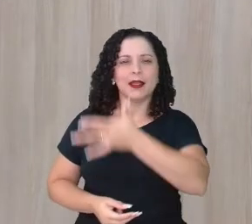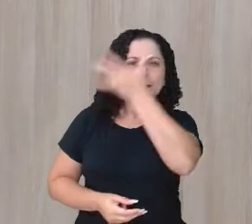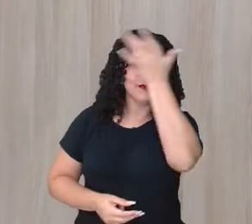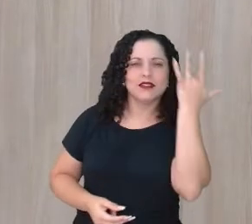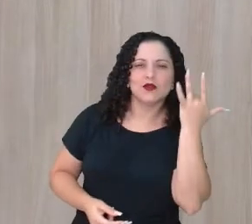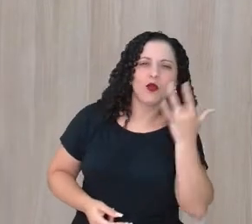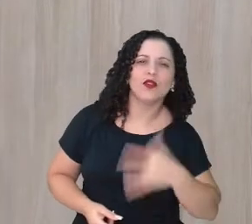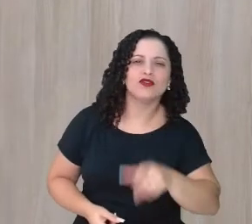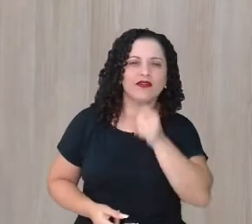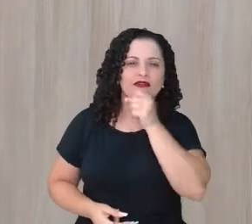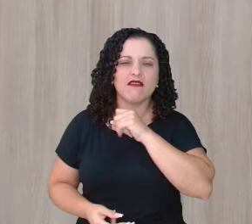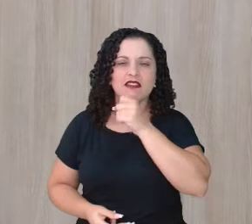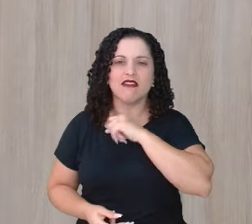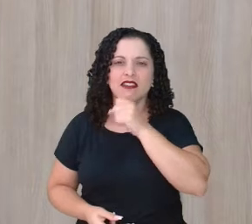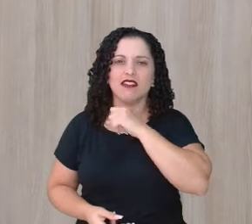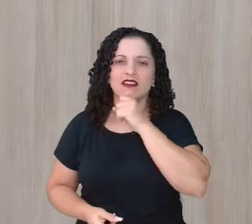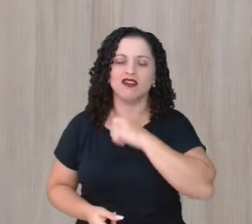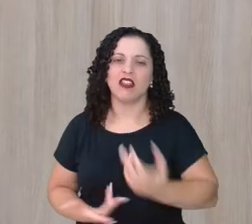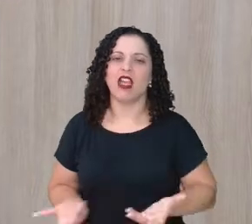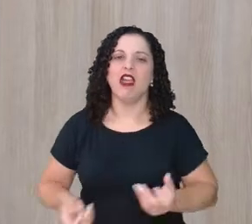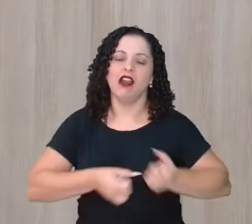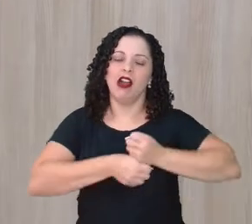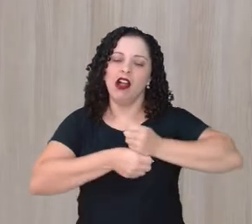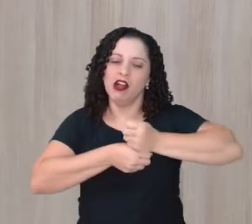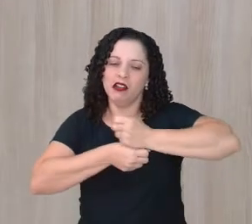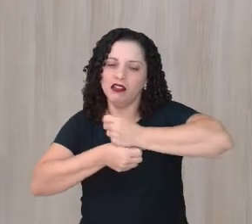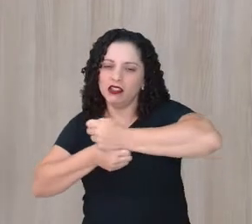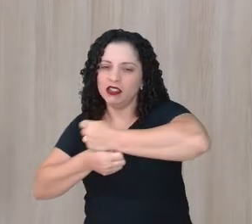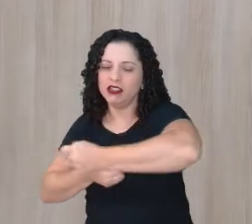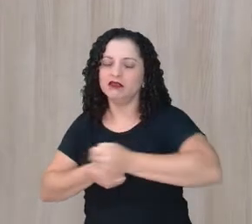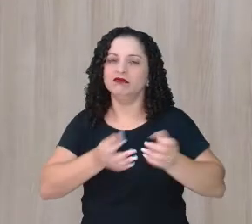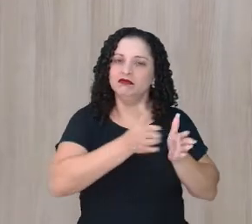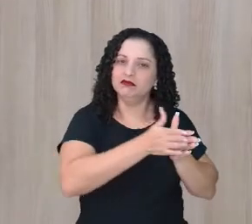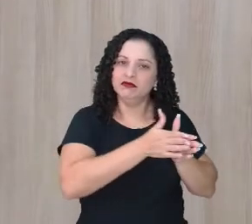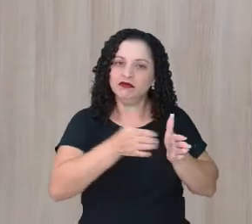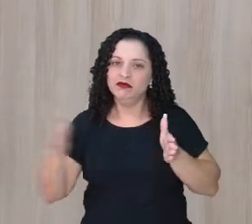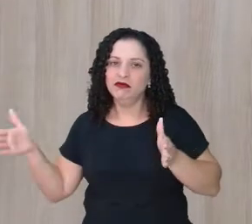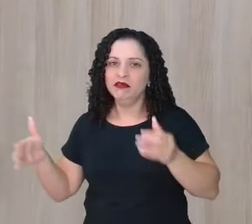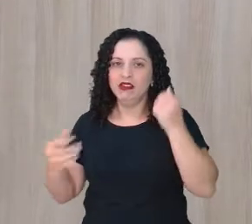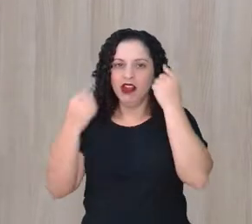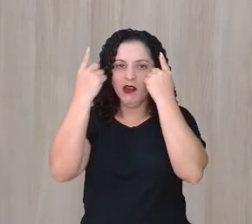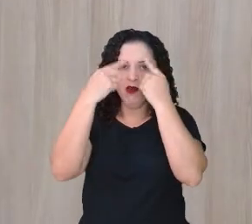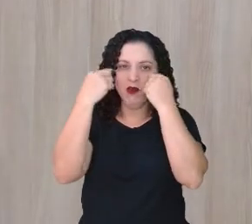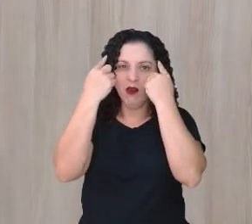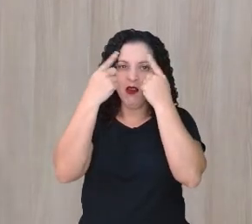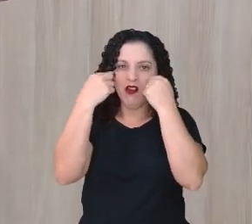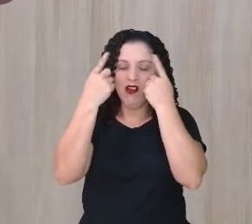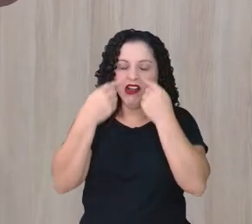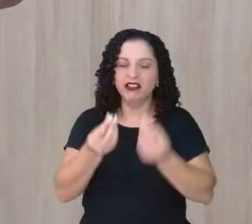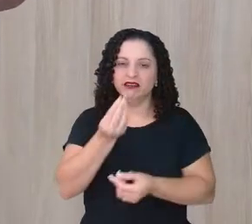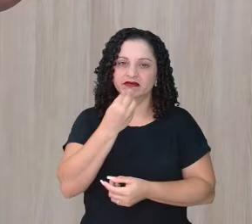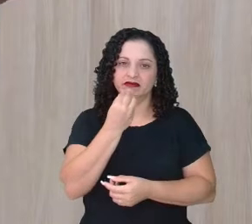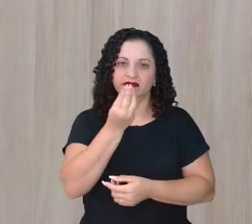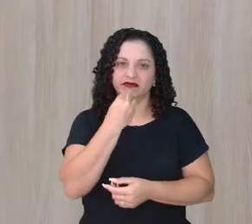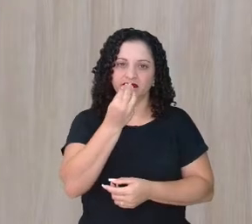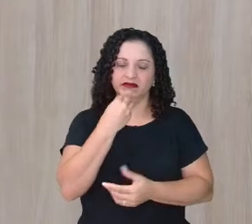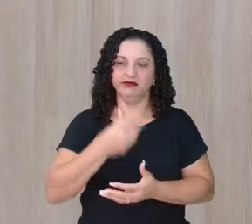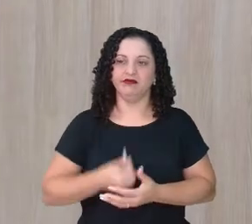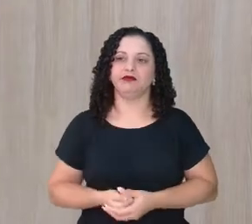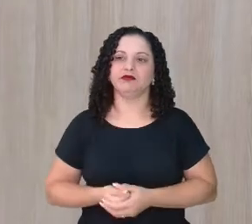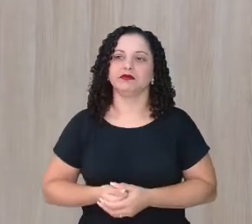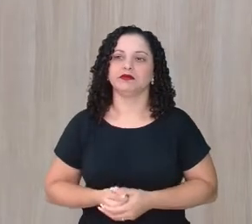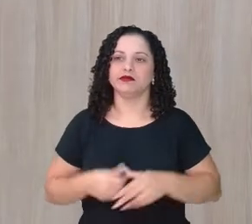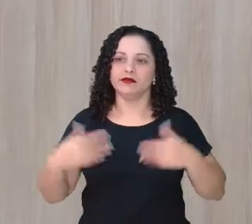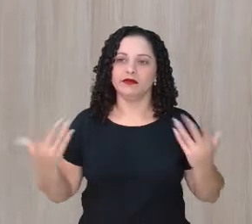de mais idade, que à medida que o tempo vai passando, não é, esse olho vai ficando cansado. E aí a questão de começa